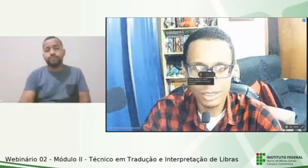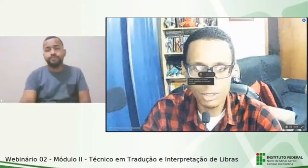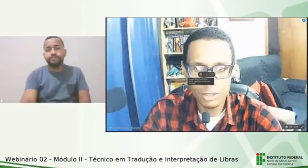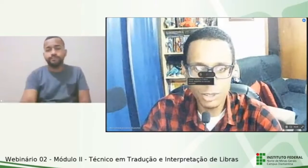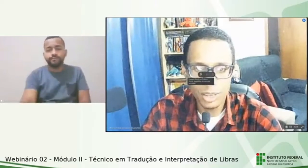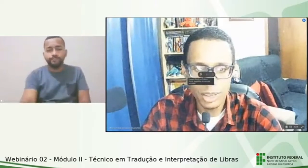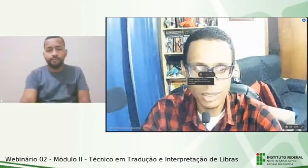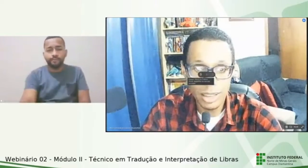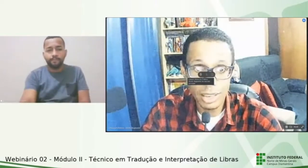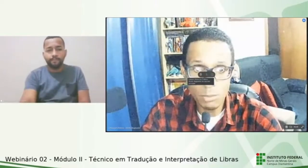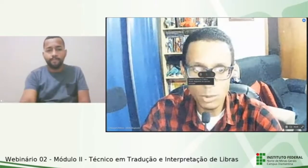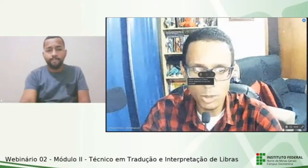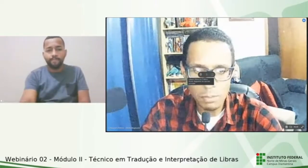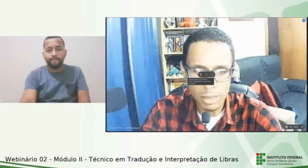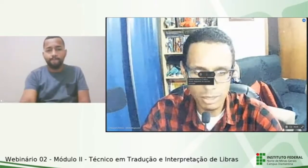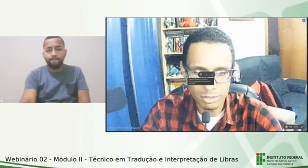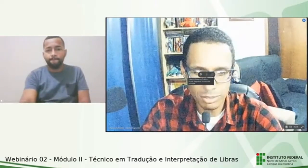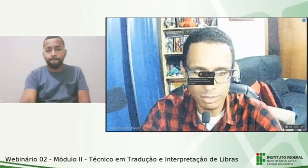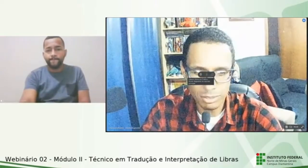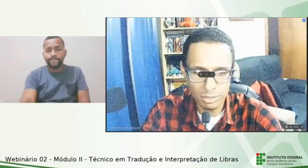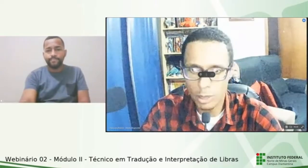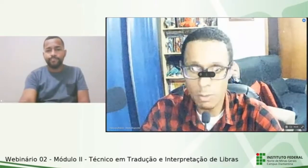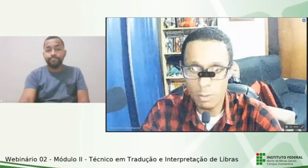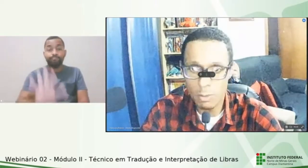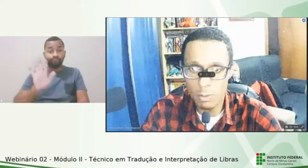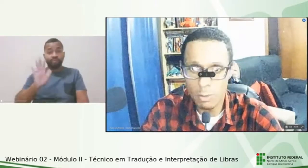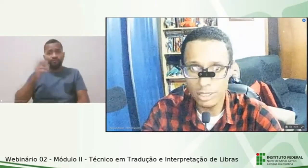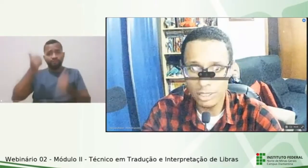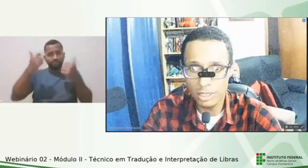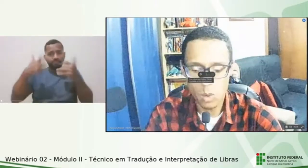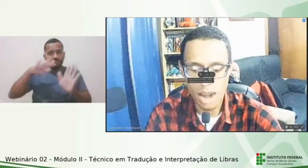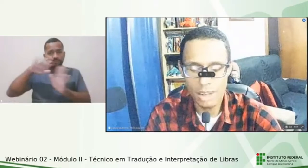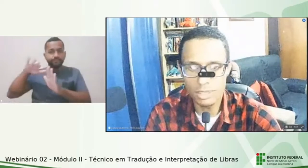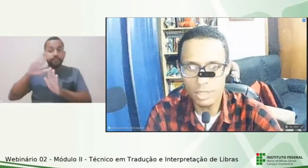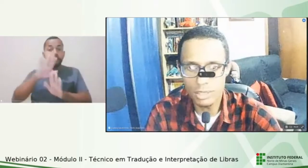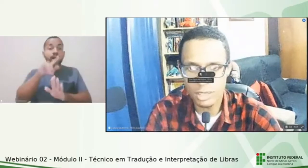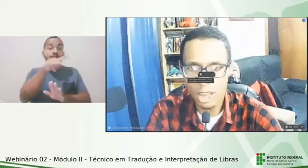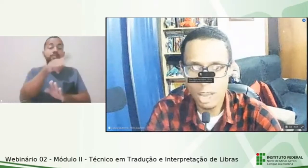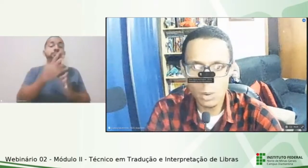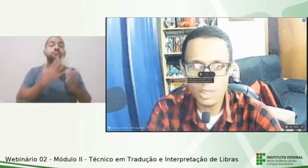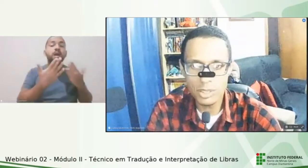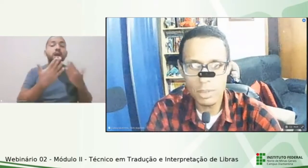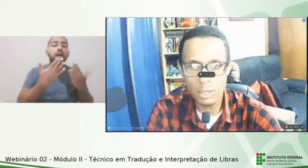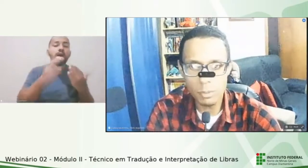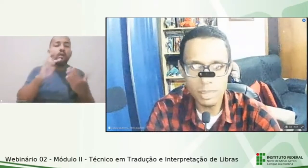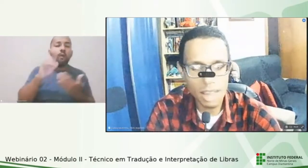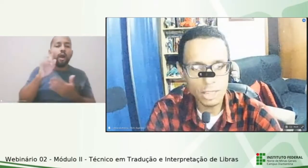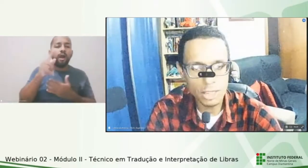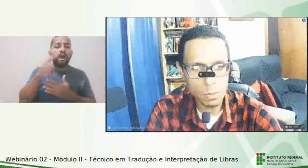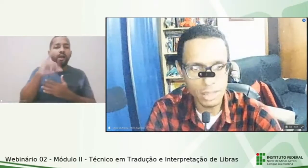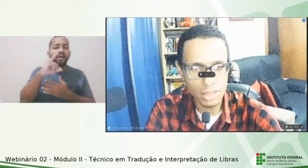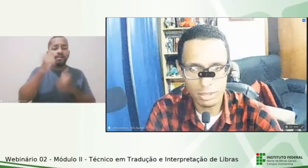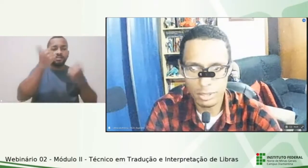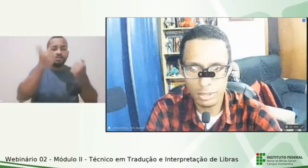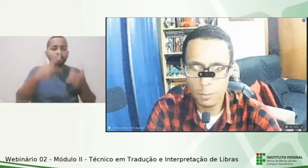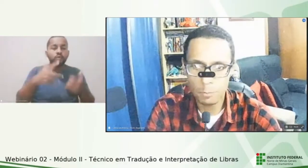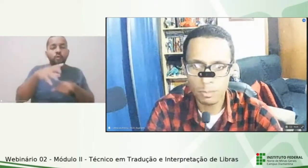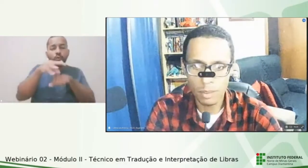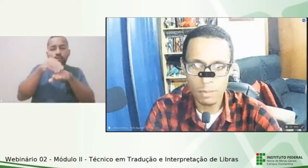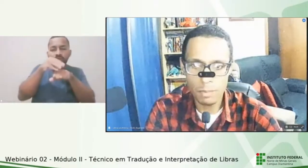a tradução direta, ela é muito temida, já eu explico. Mas, falando aqui com o Arlen disse, conhecimento, habilidade e